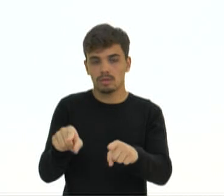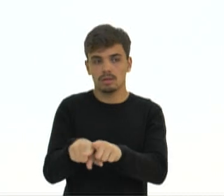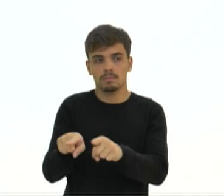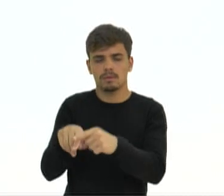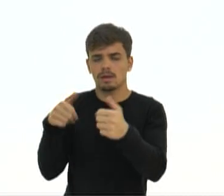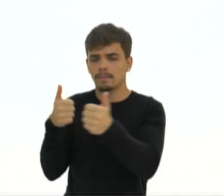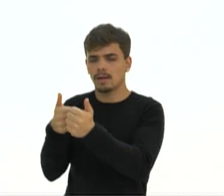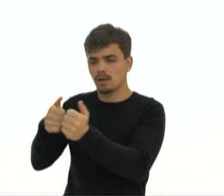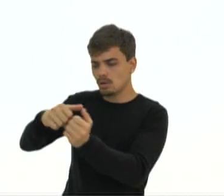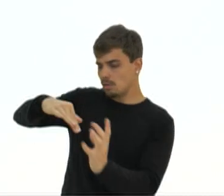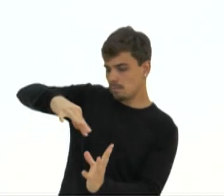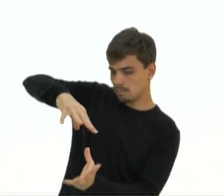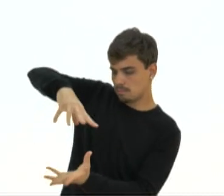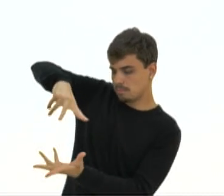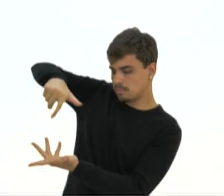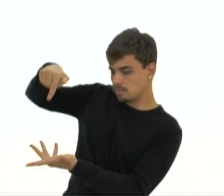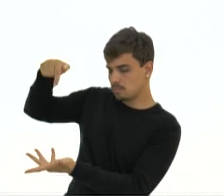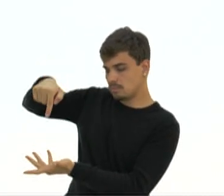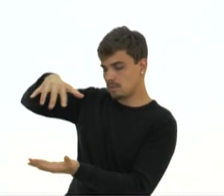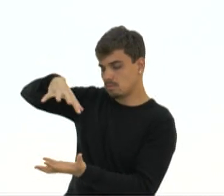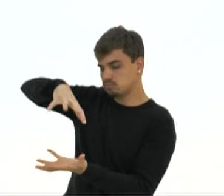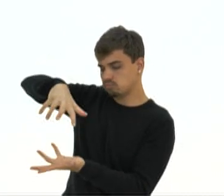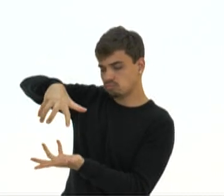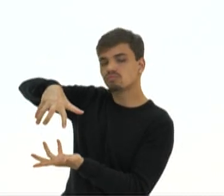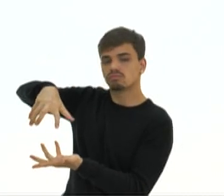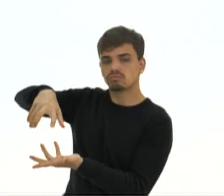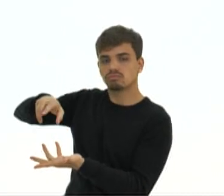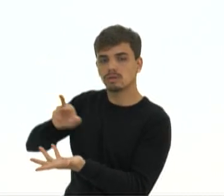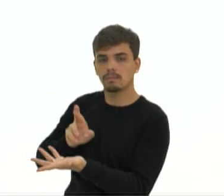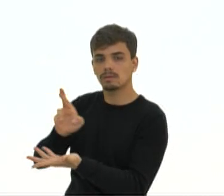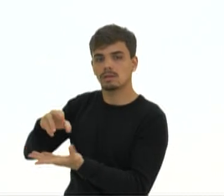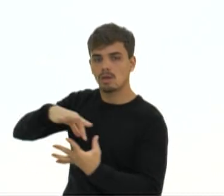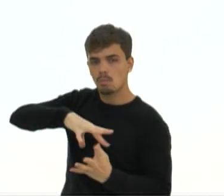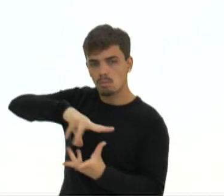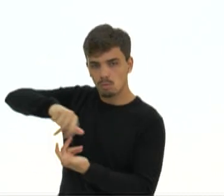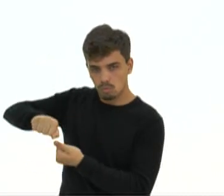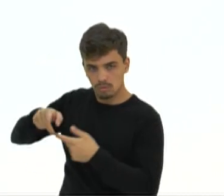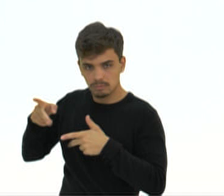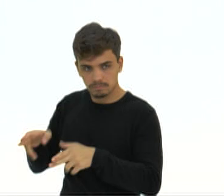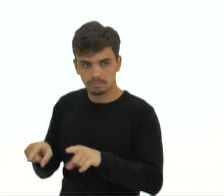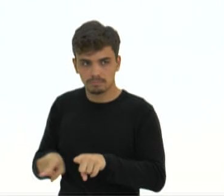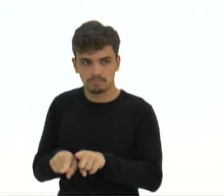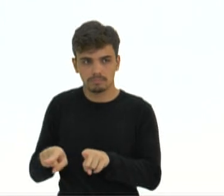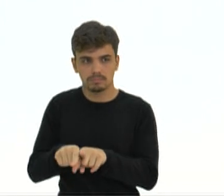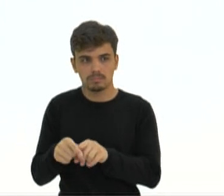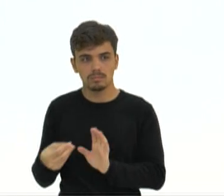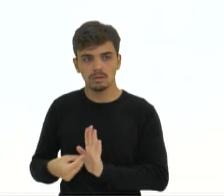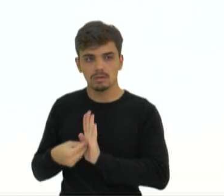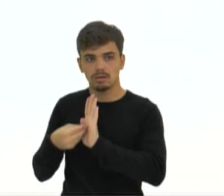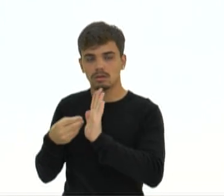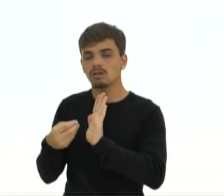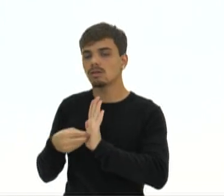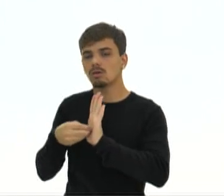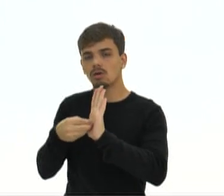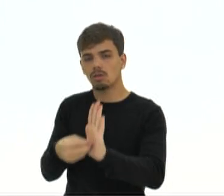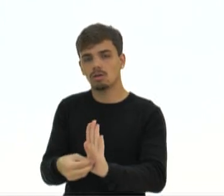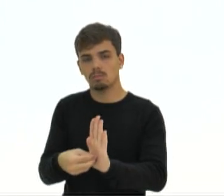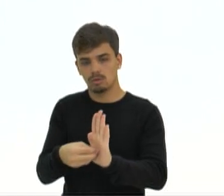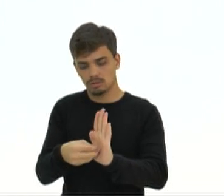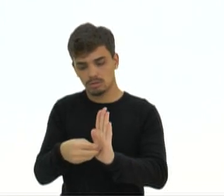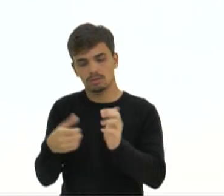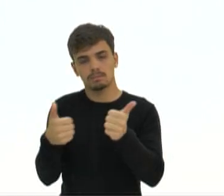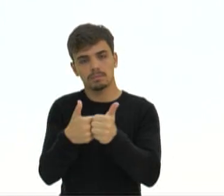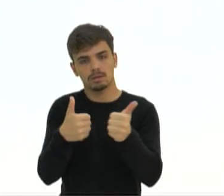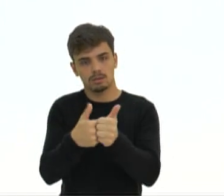globo terrestre representando o mundo, né? Ela coloca ali a florzinha, então, próxima do